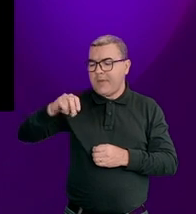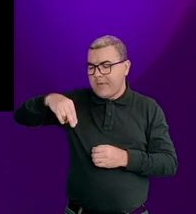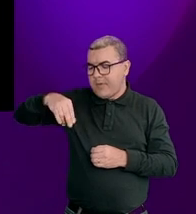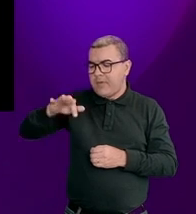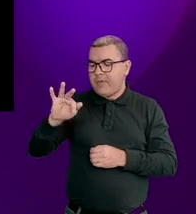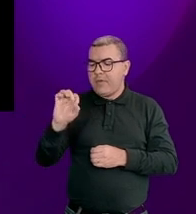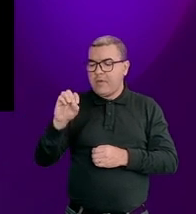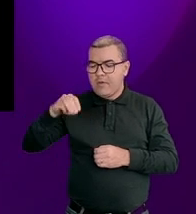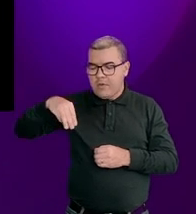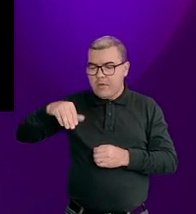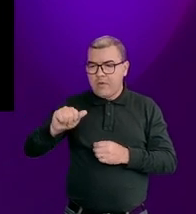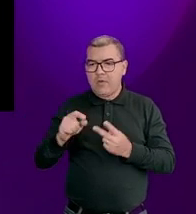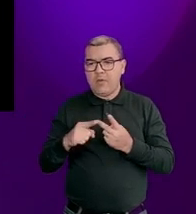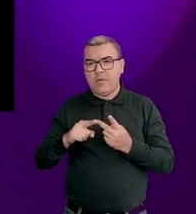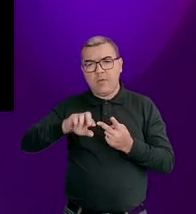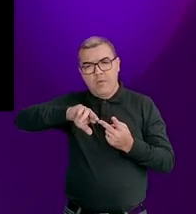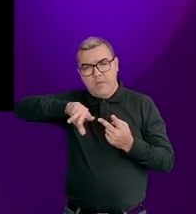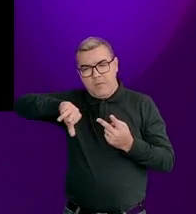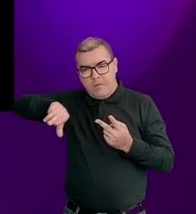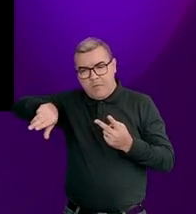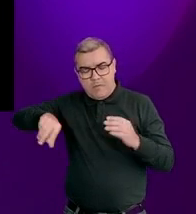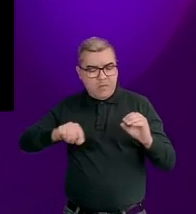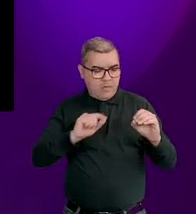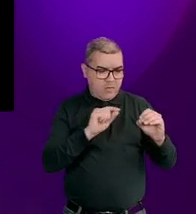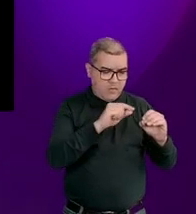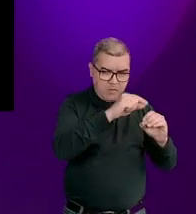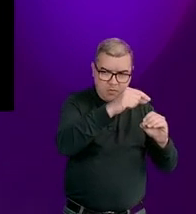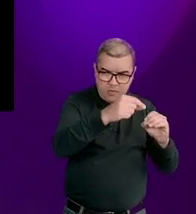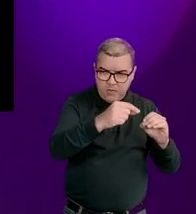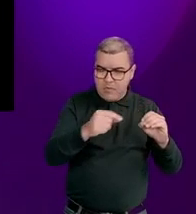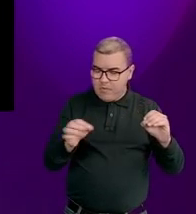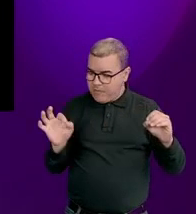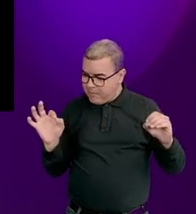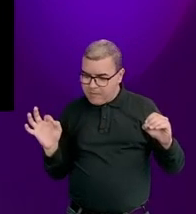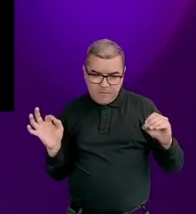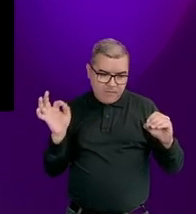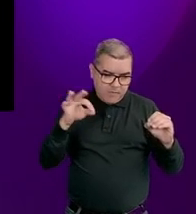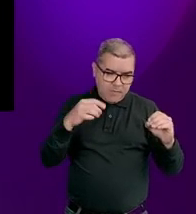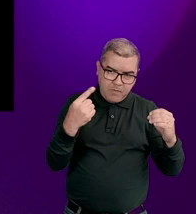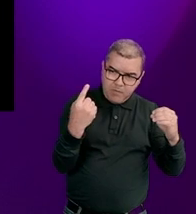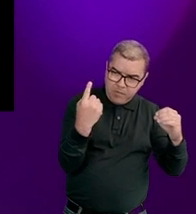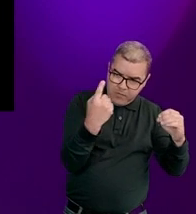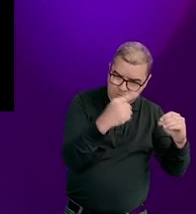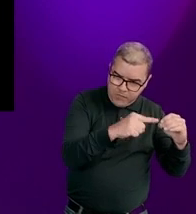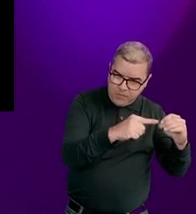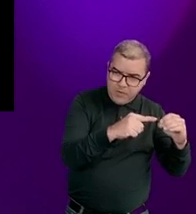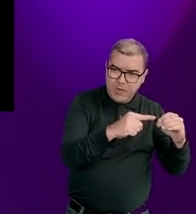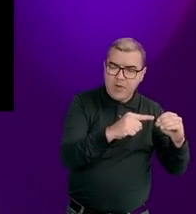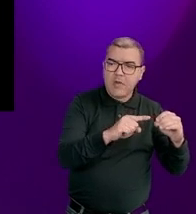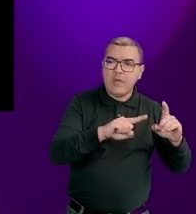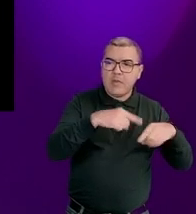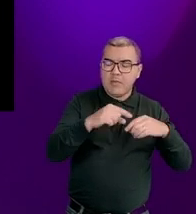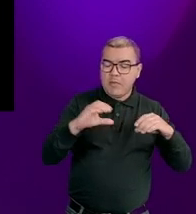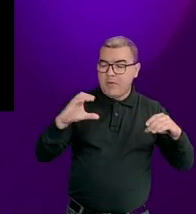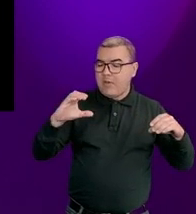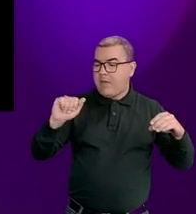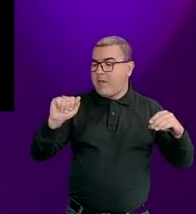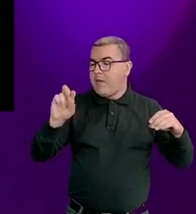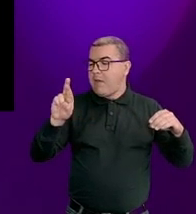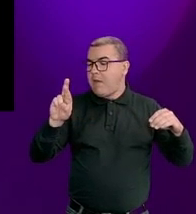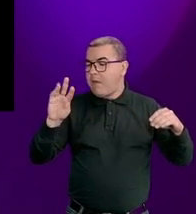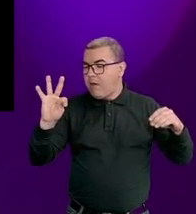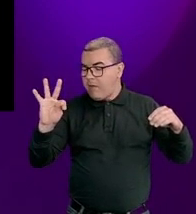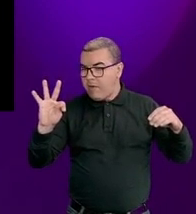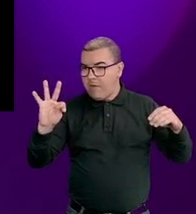linfóide aguda, o CD19, o mieloma múltiplo, o BCMA. Então, depois há uma expansão dessas células CAR-T, então